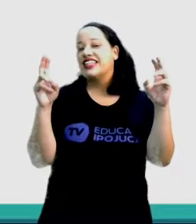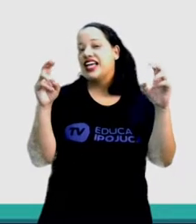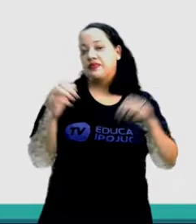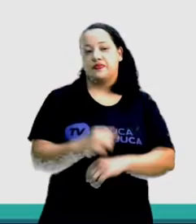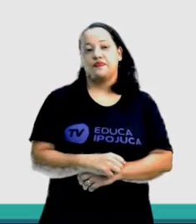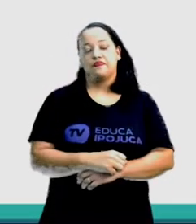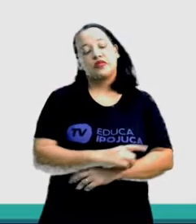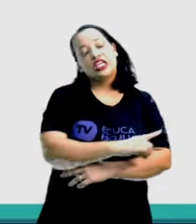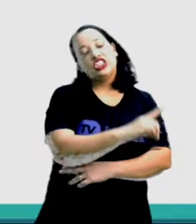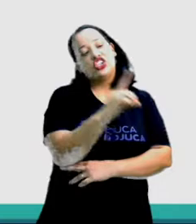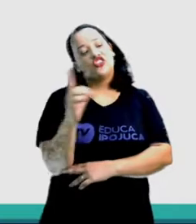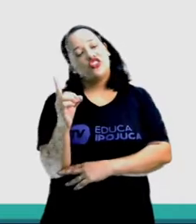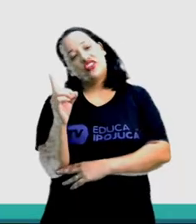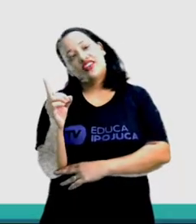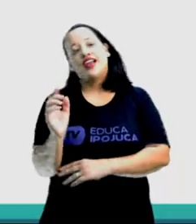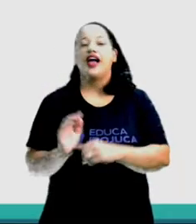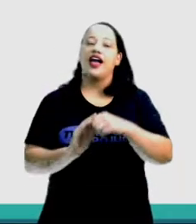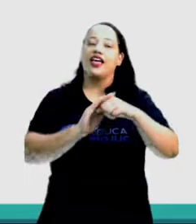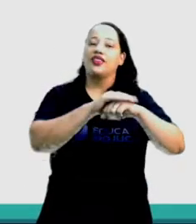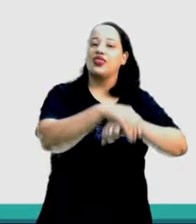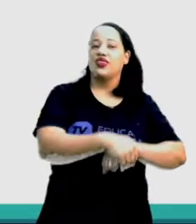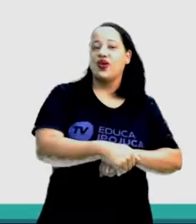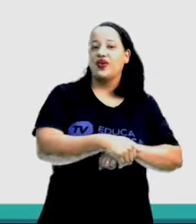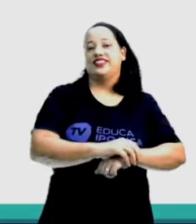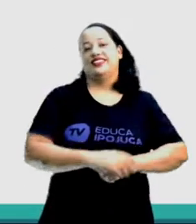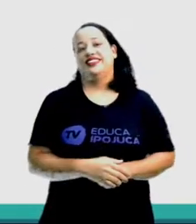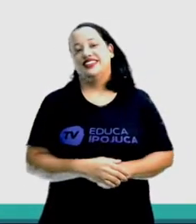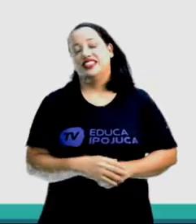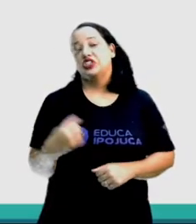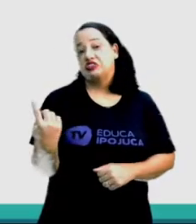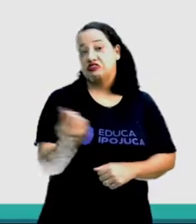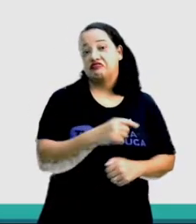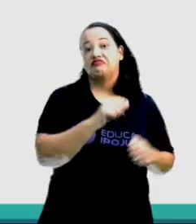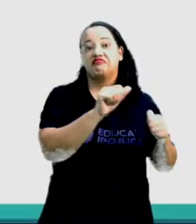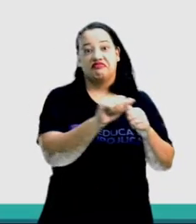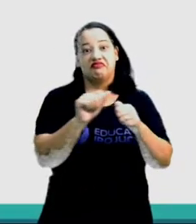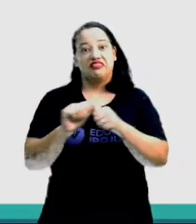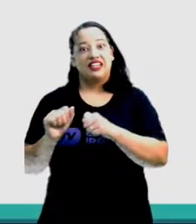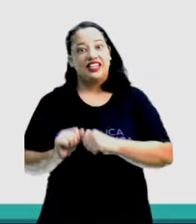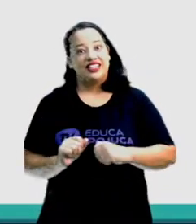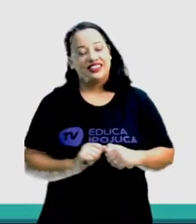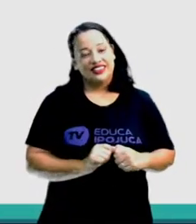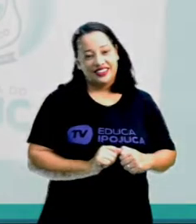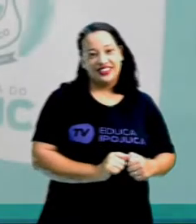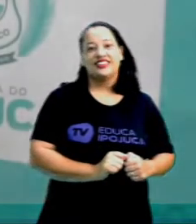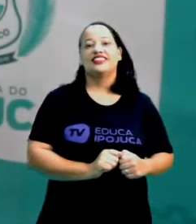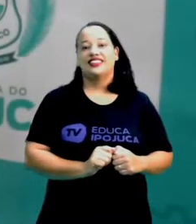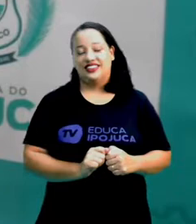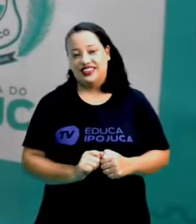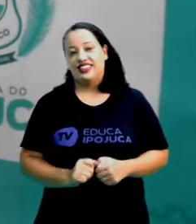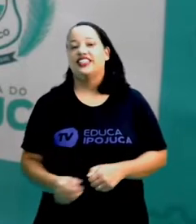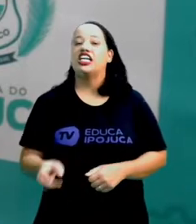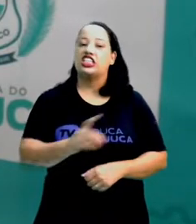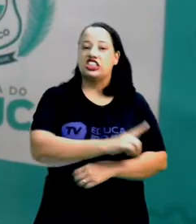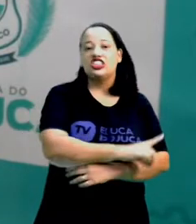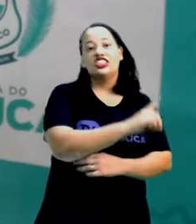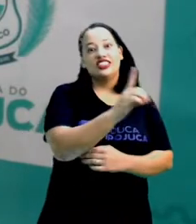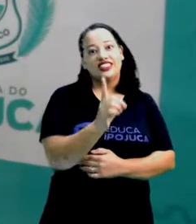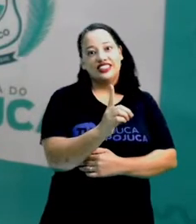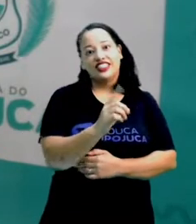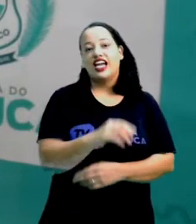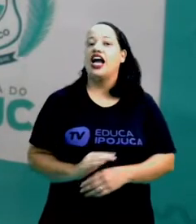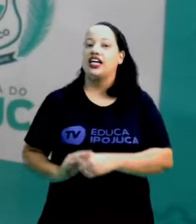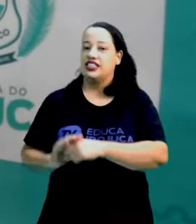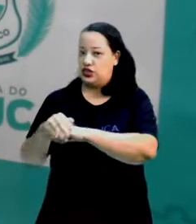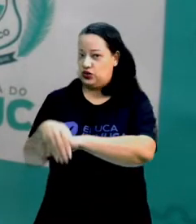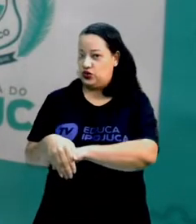dia e a noite. Quais as atividades diferentes podemos realizar no período do dia e